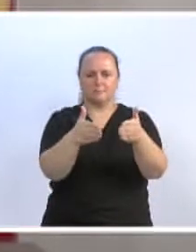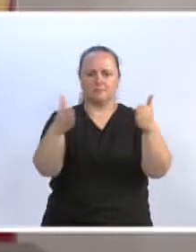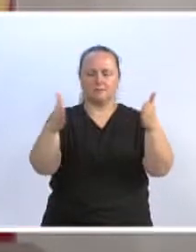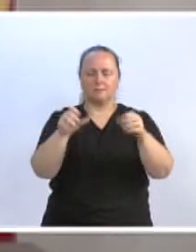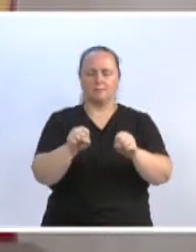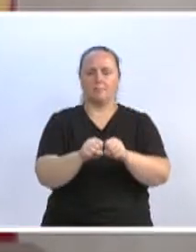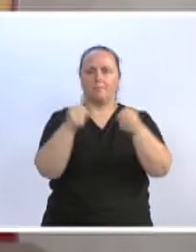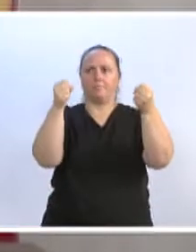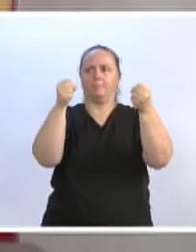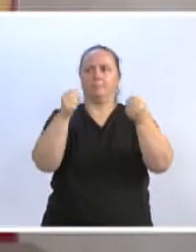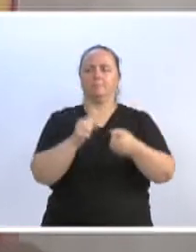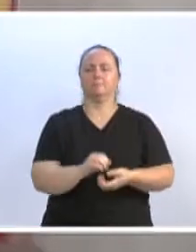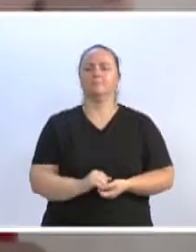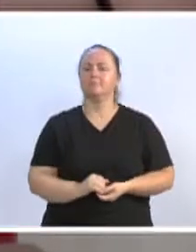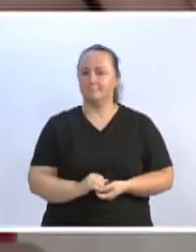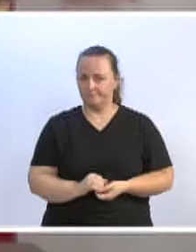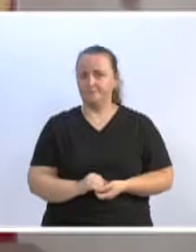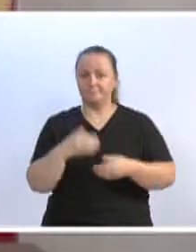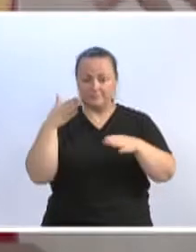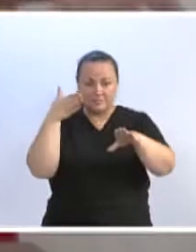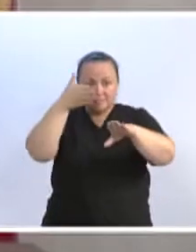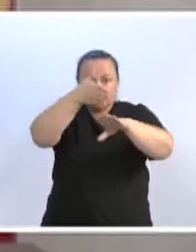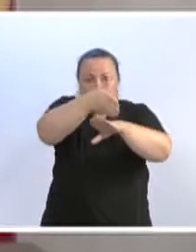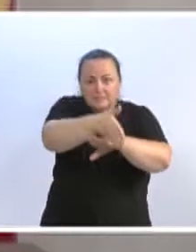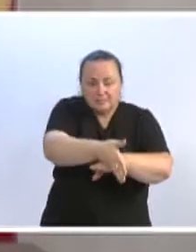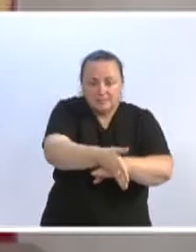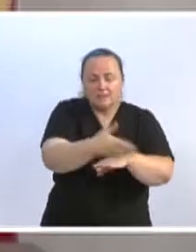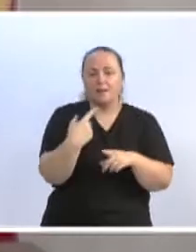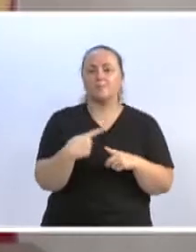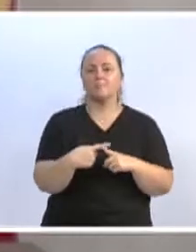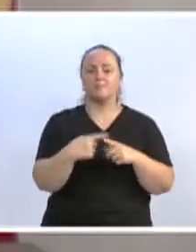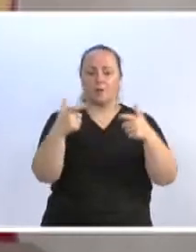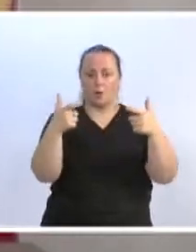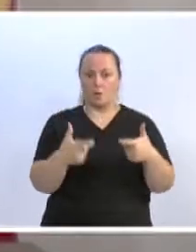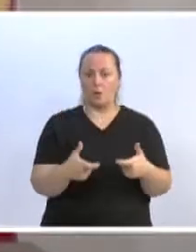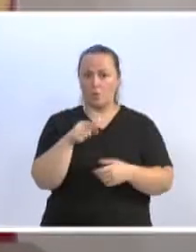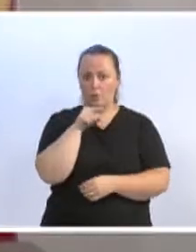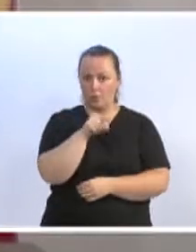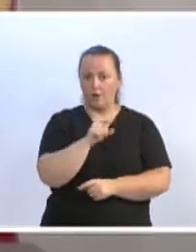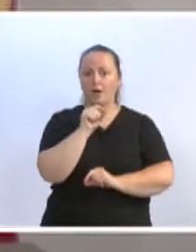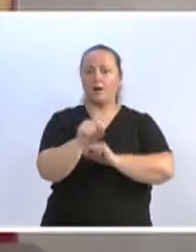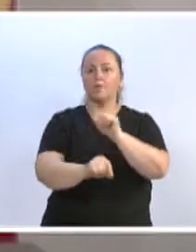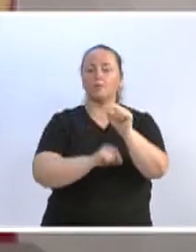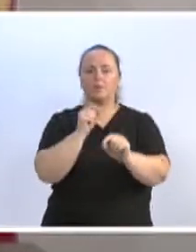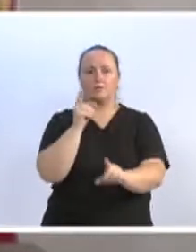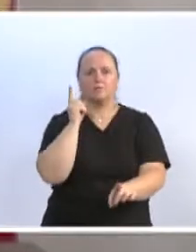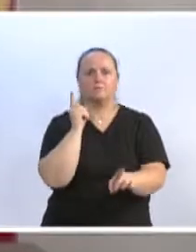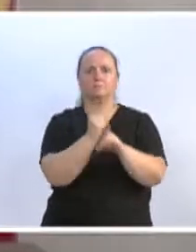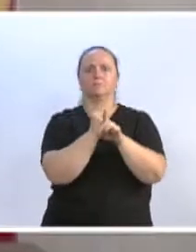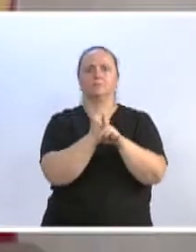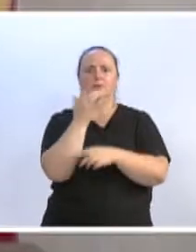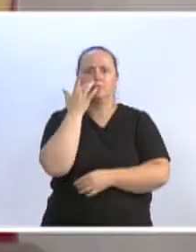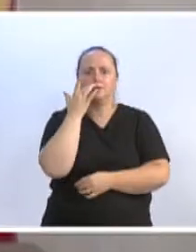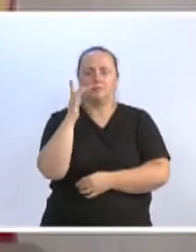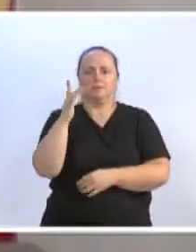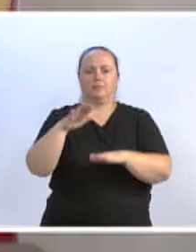ali dentro porque ele sabia que aquela era uma região em que as pessoas encontravam verdadeiros